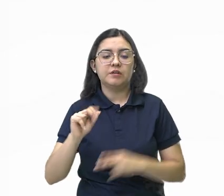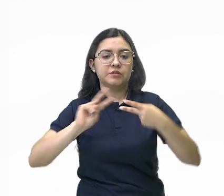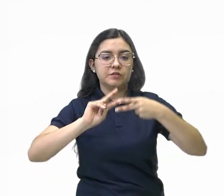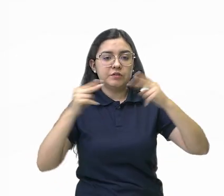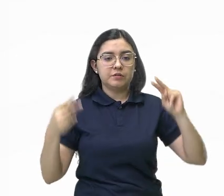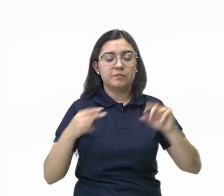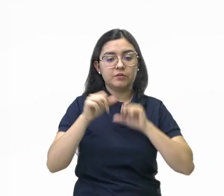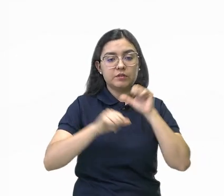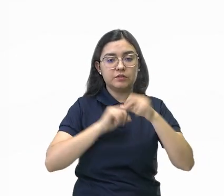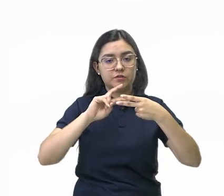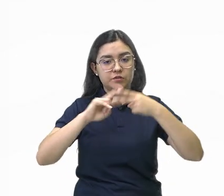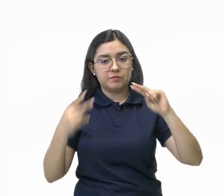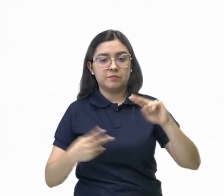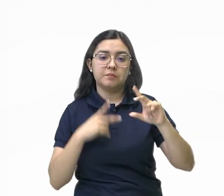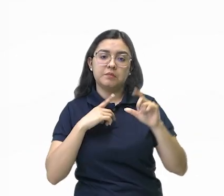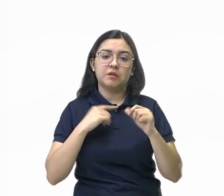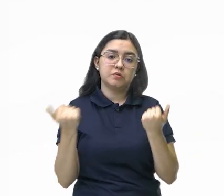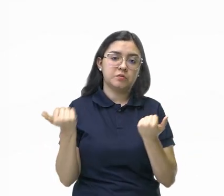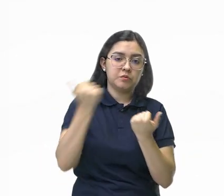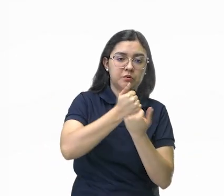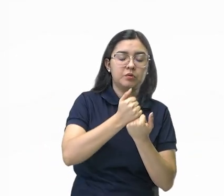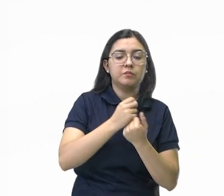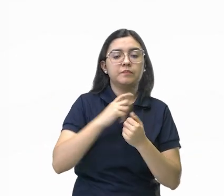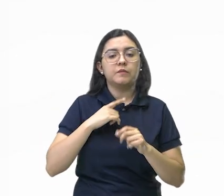para corrigir ou substituir